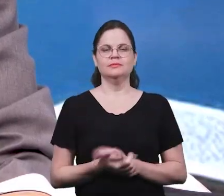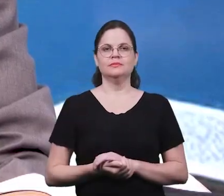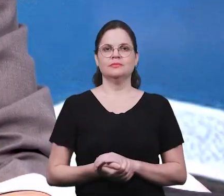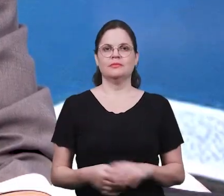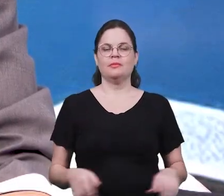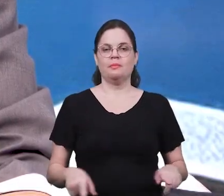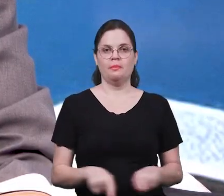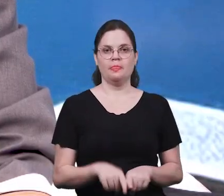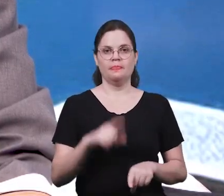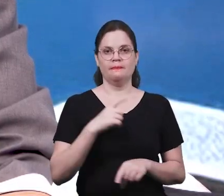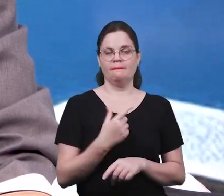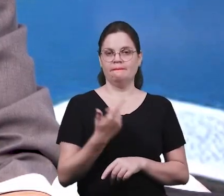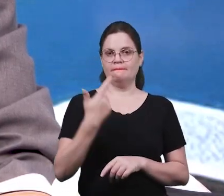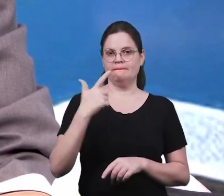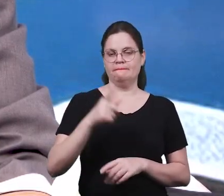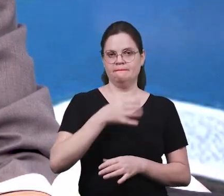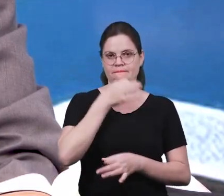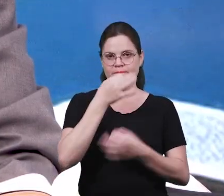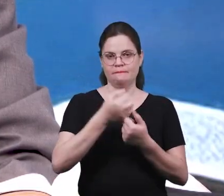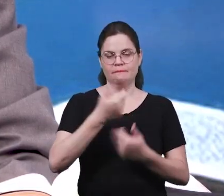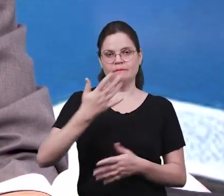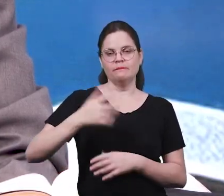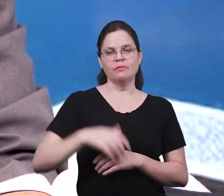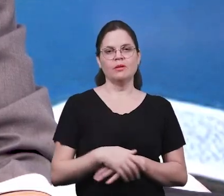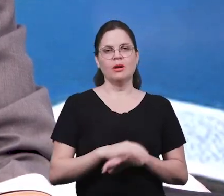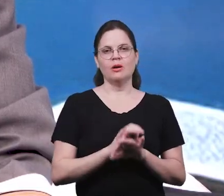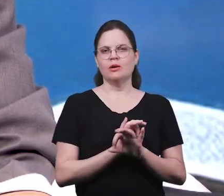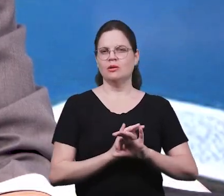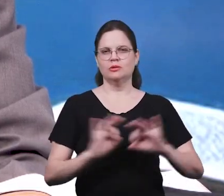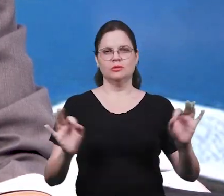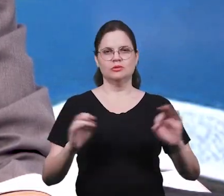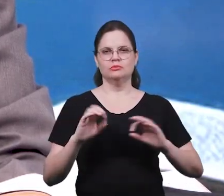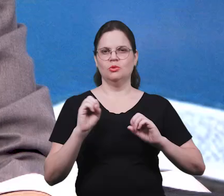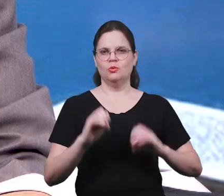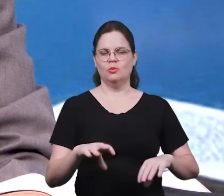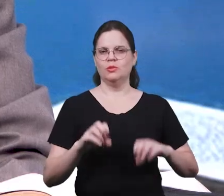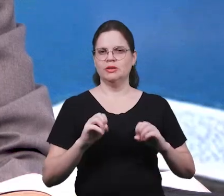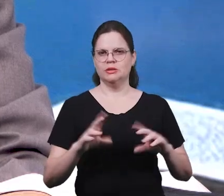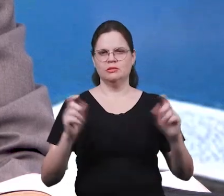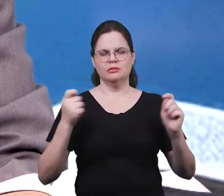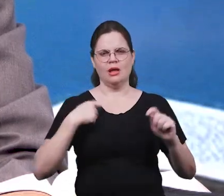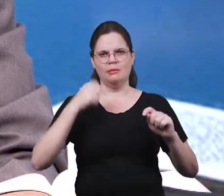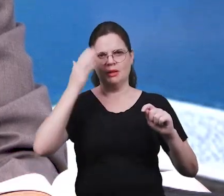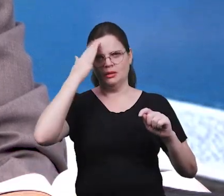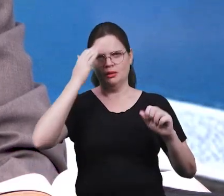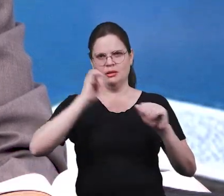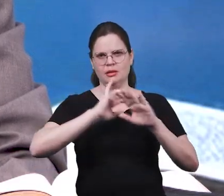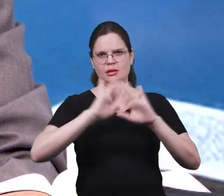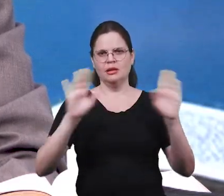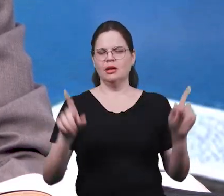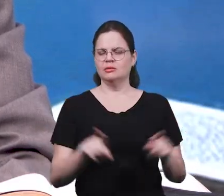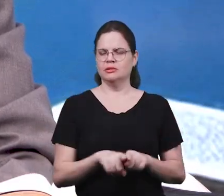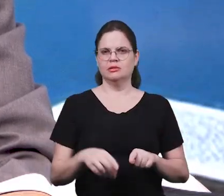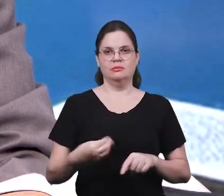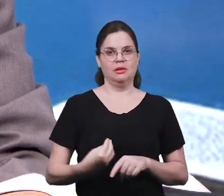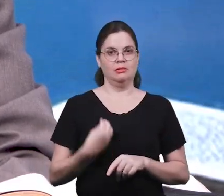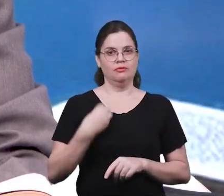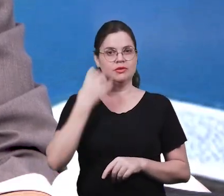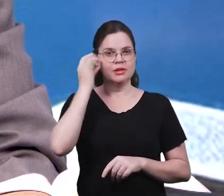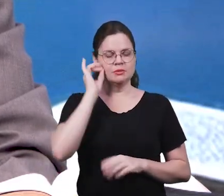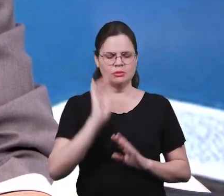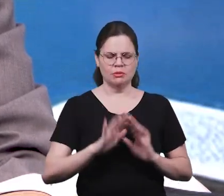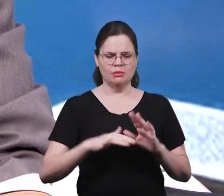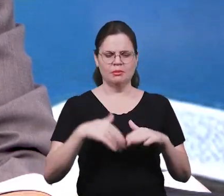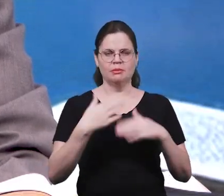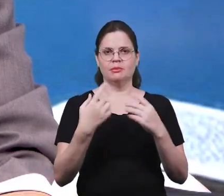comentário, que o irmão diz assim: programa de ensino elucidador e espiritualmente engrandecedor, porque